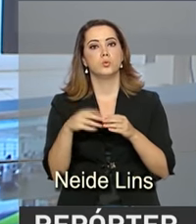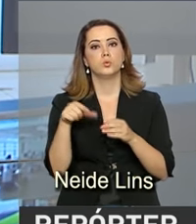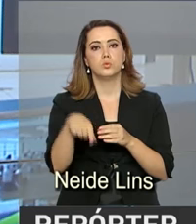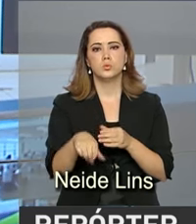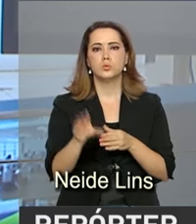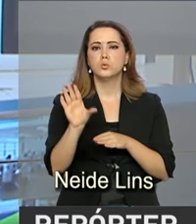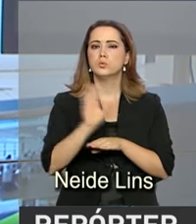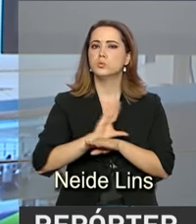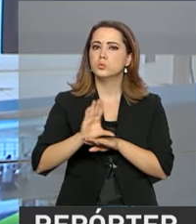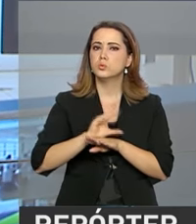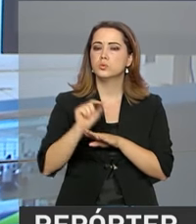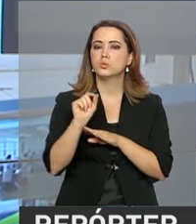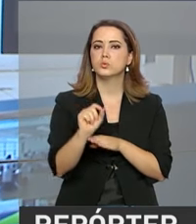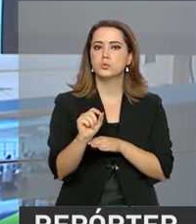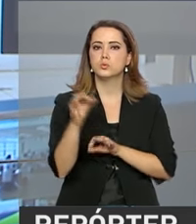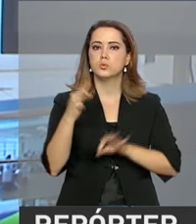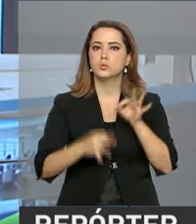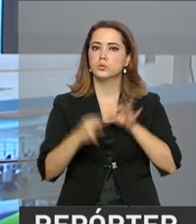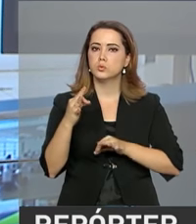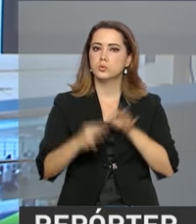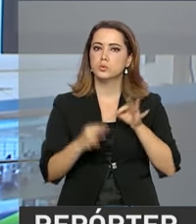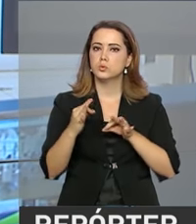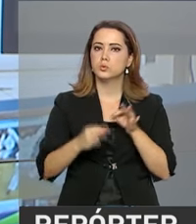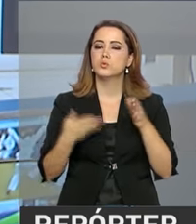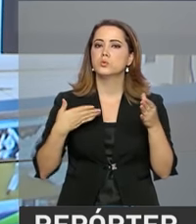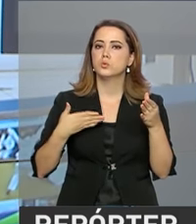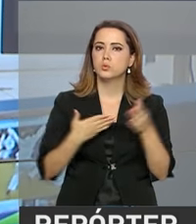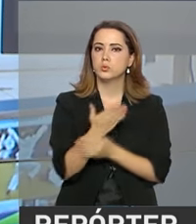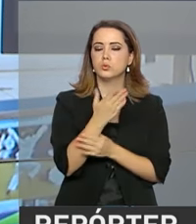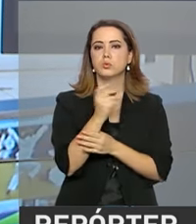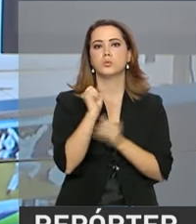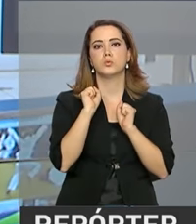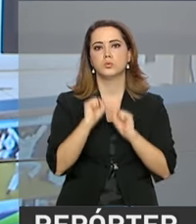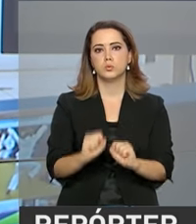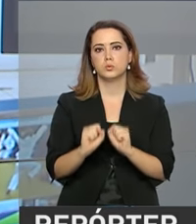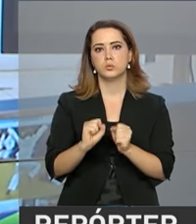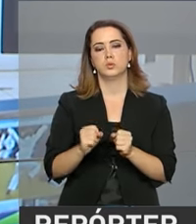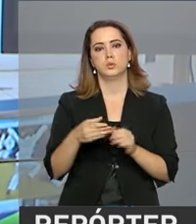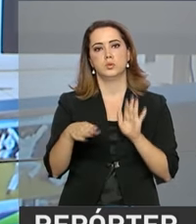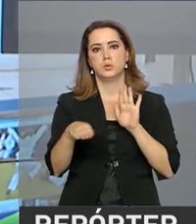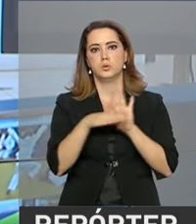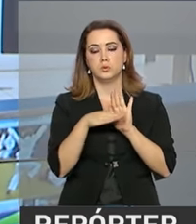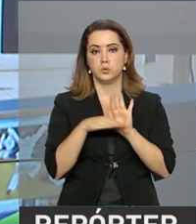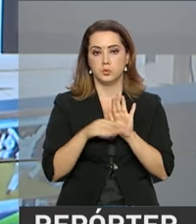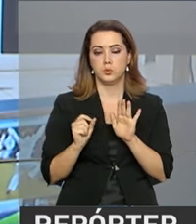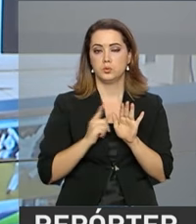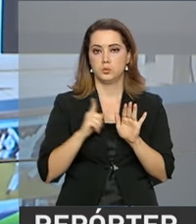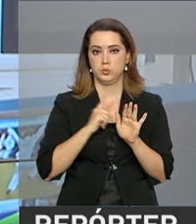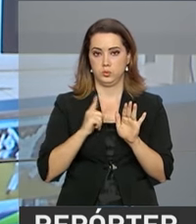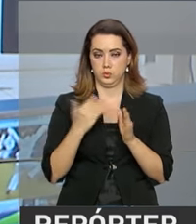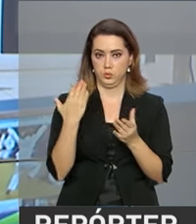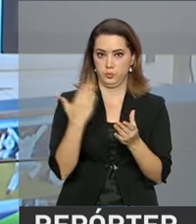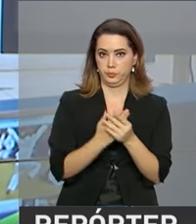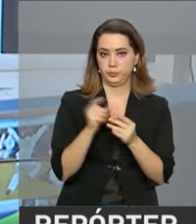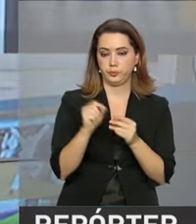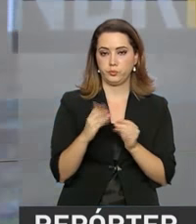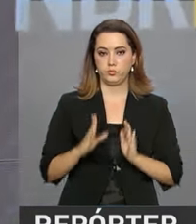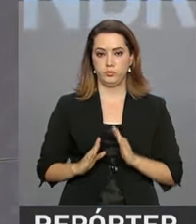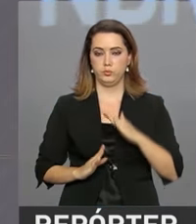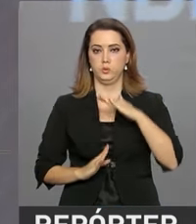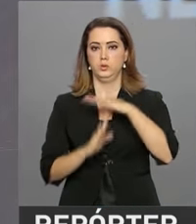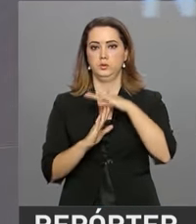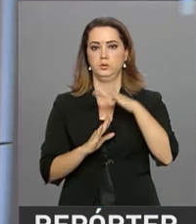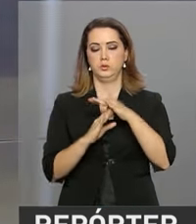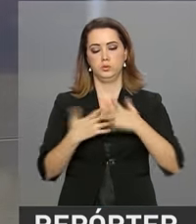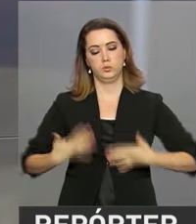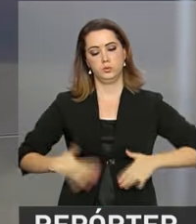dos Deputados aprovou a admissibilidade da proposta de emenda constitucional que limita os gastos públicos. Eu vou voltar a conversar